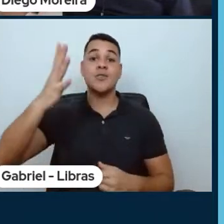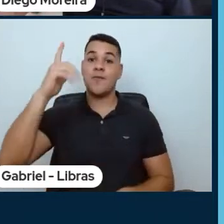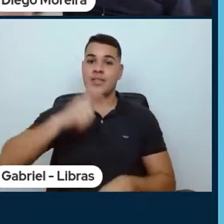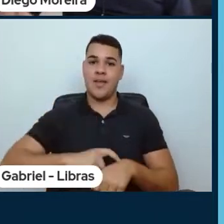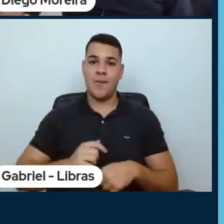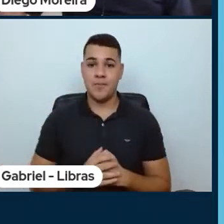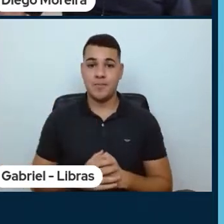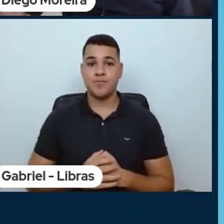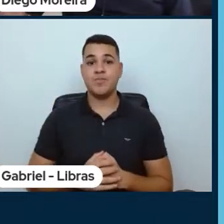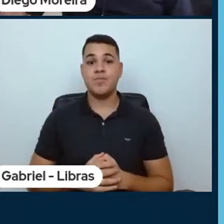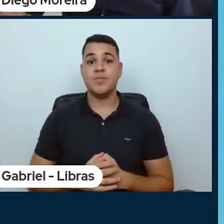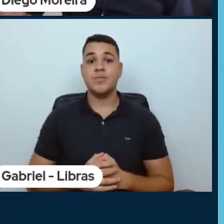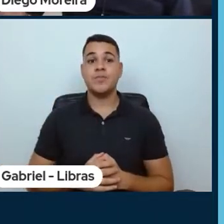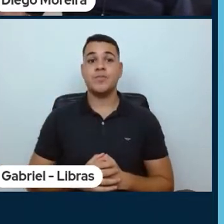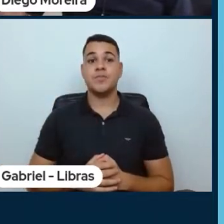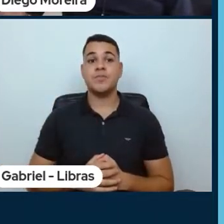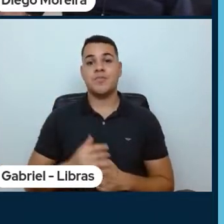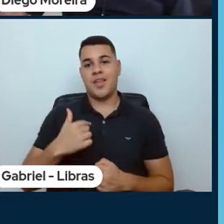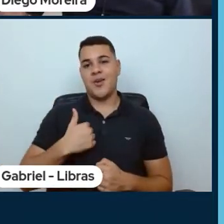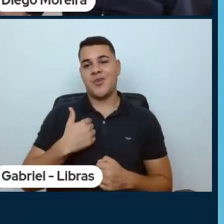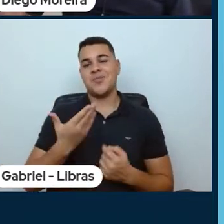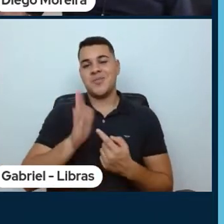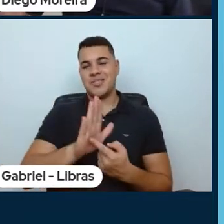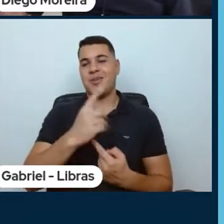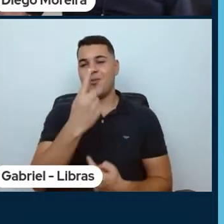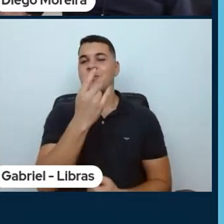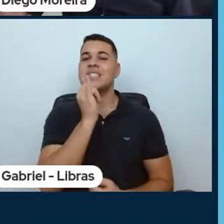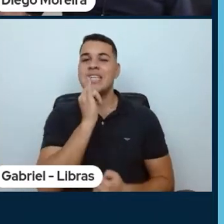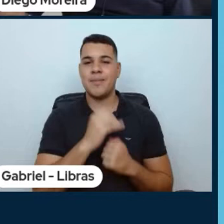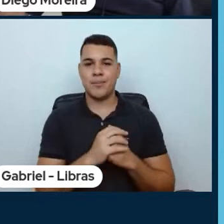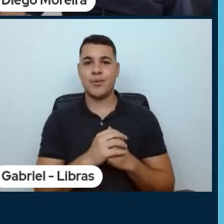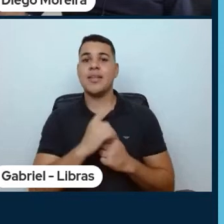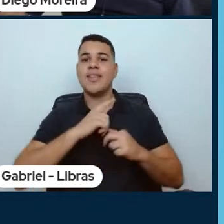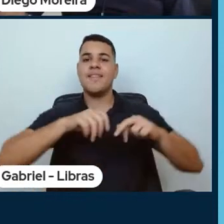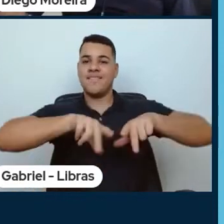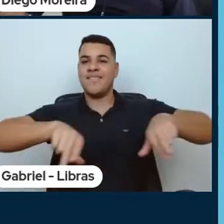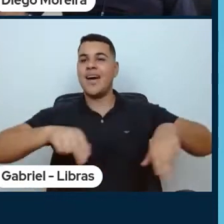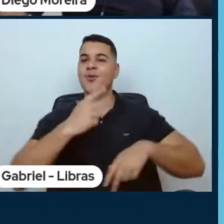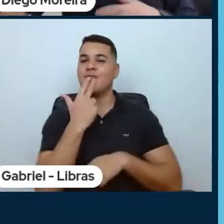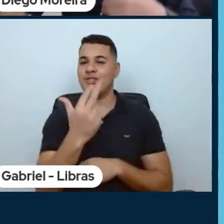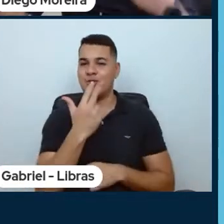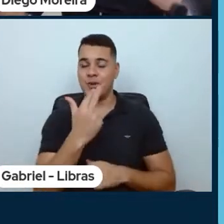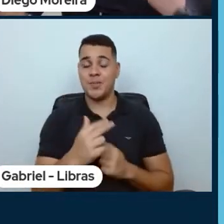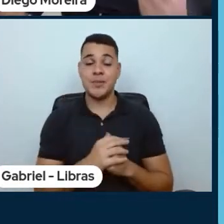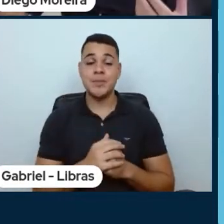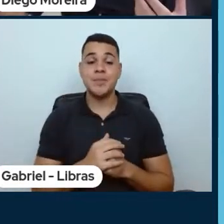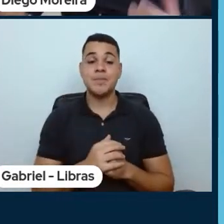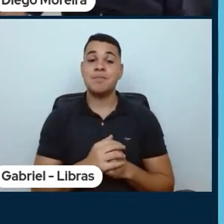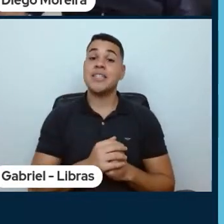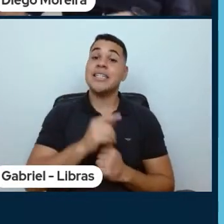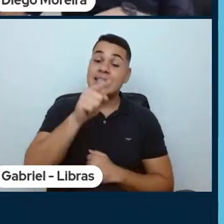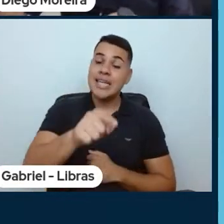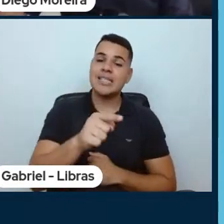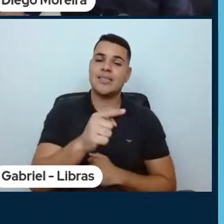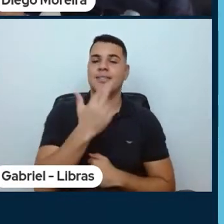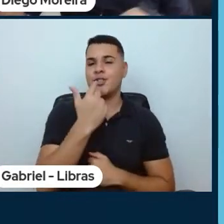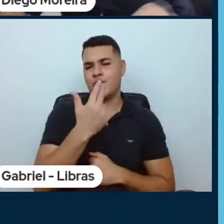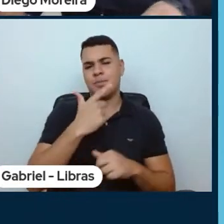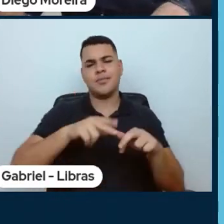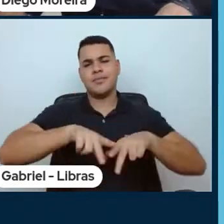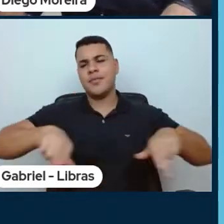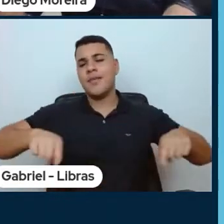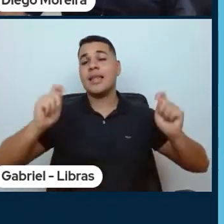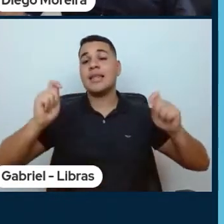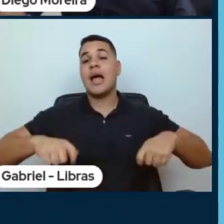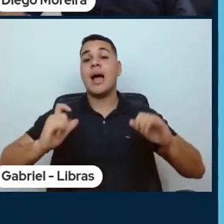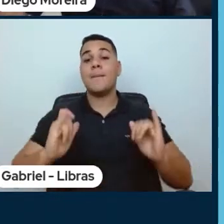um exemplo que eu montei com um multi-idiomas, né, ativado, e nele a gente consegue aproveitar, primeiramente, a parte